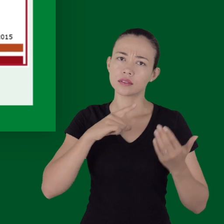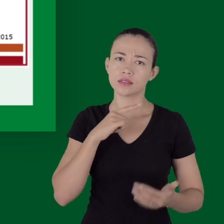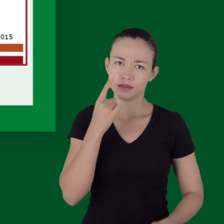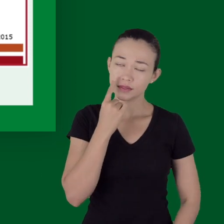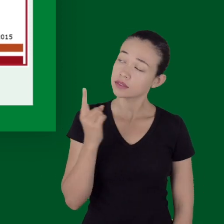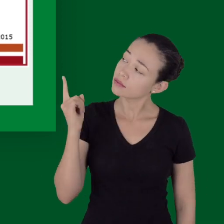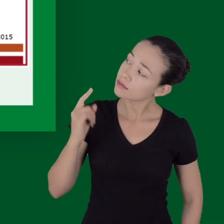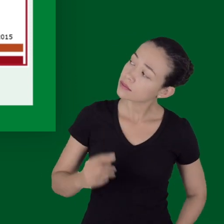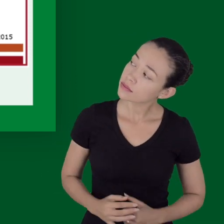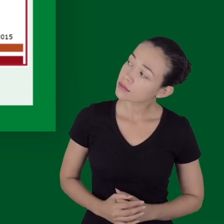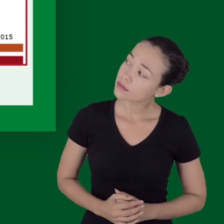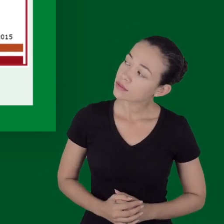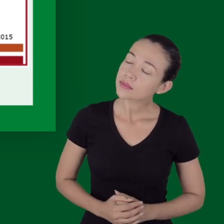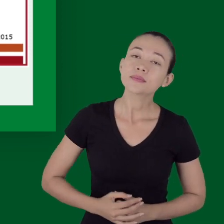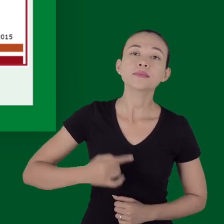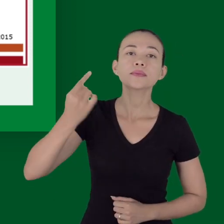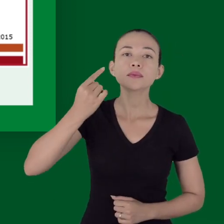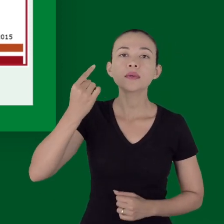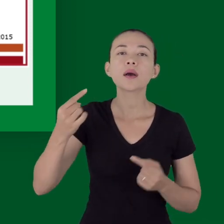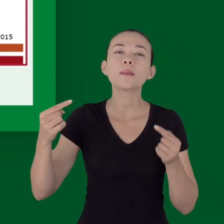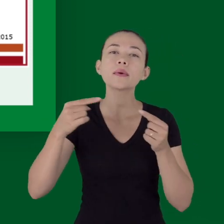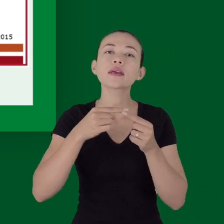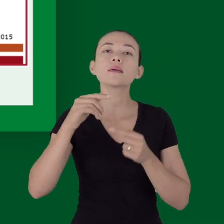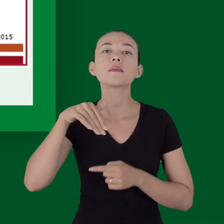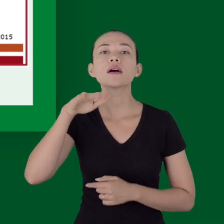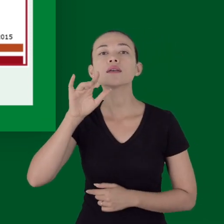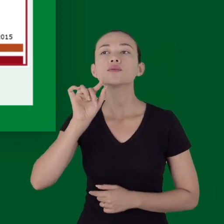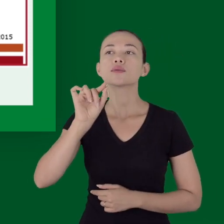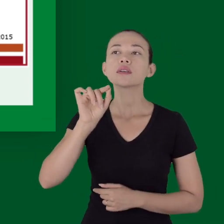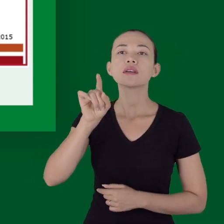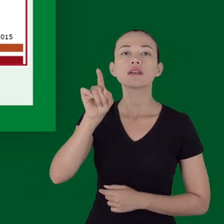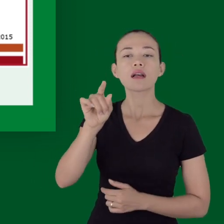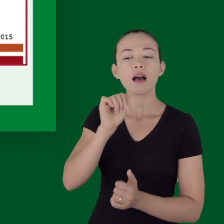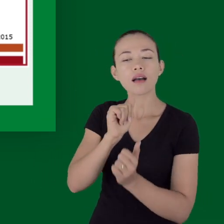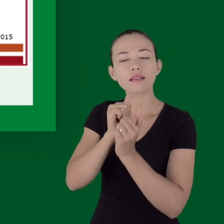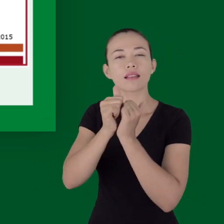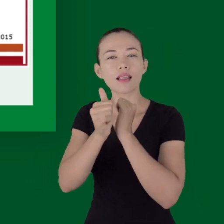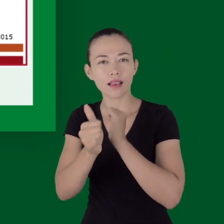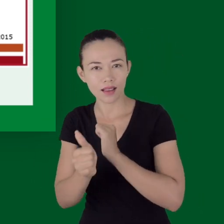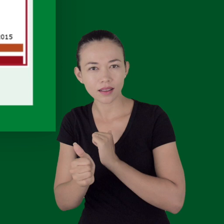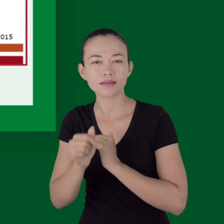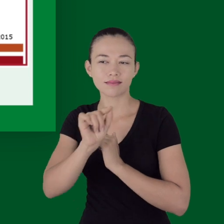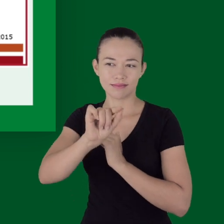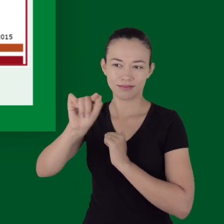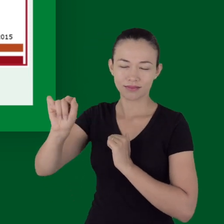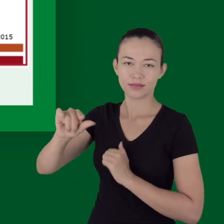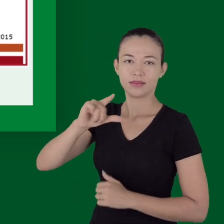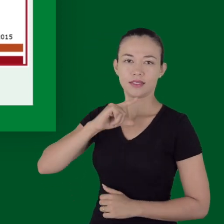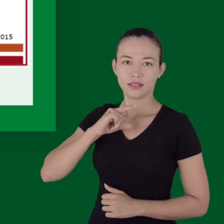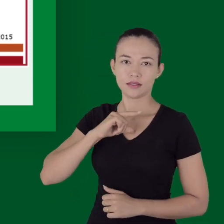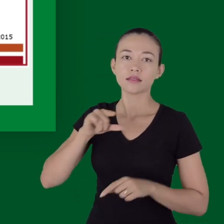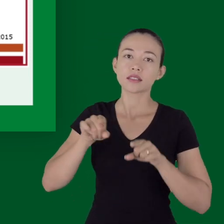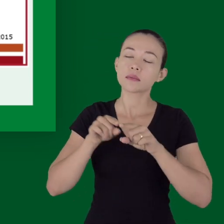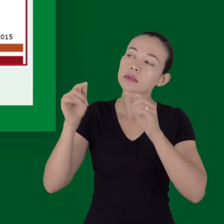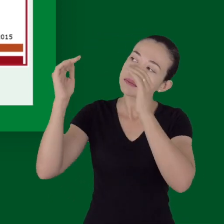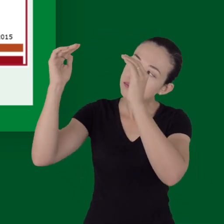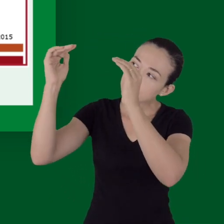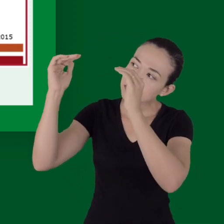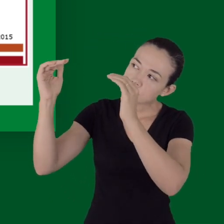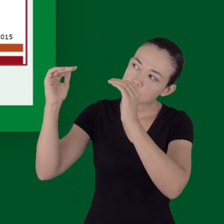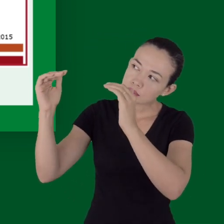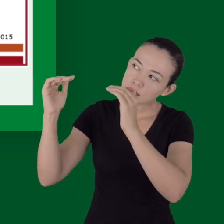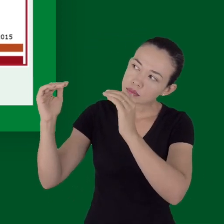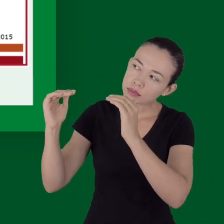E os bloqueios, né? O BAV de primeiro grau, o BAV de segundo grau, que existem algumas divisões, que é o MOBITS 1, o MOBITS 2, o